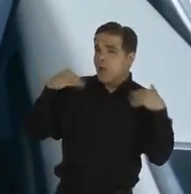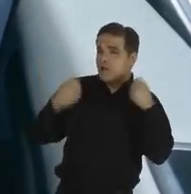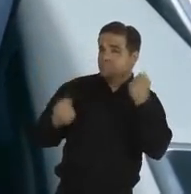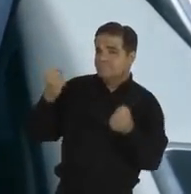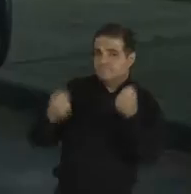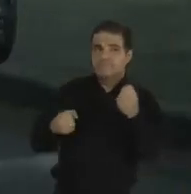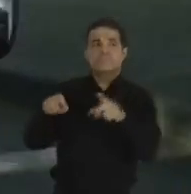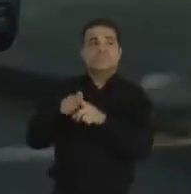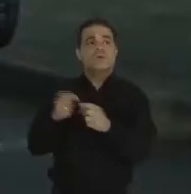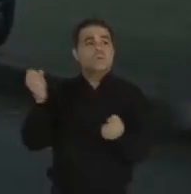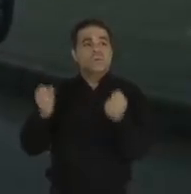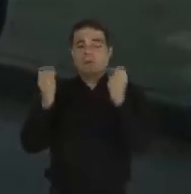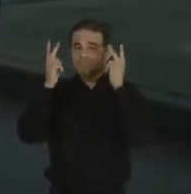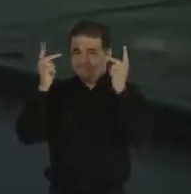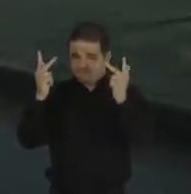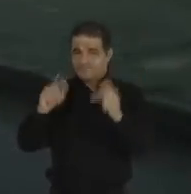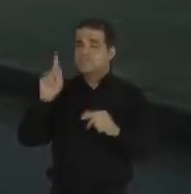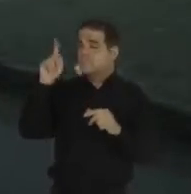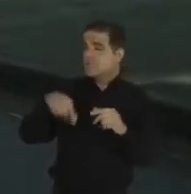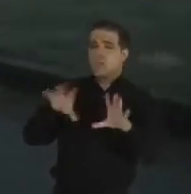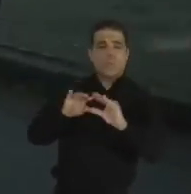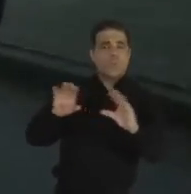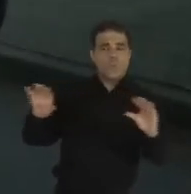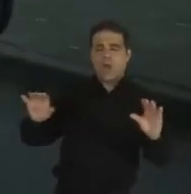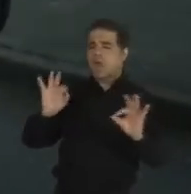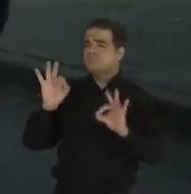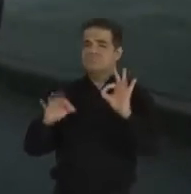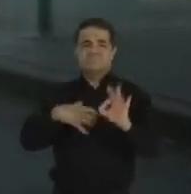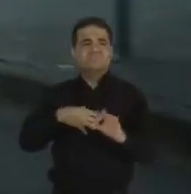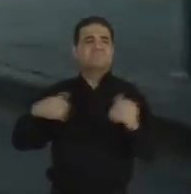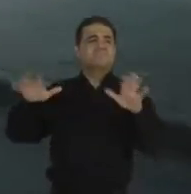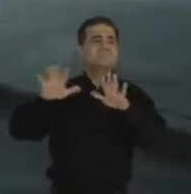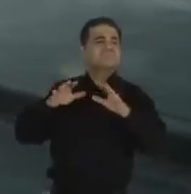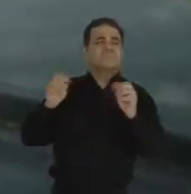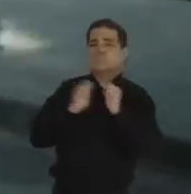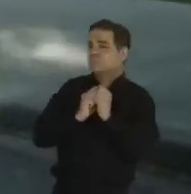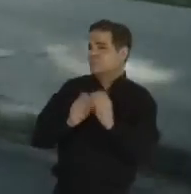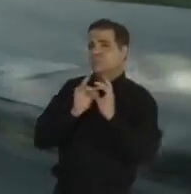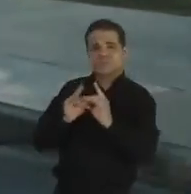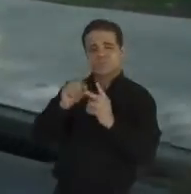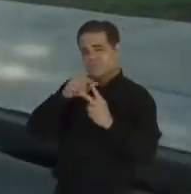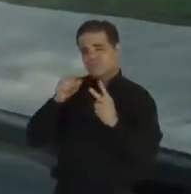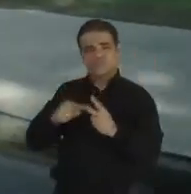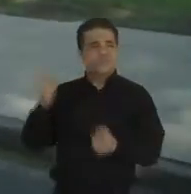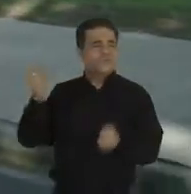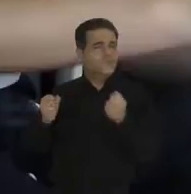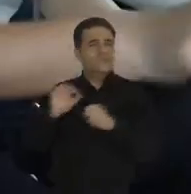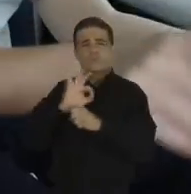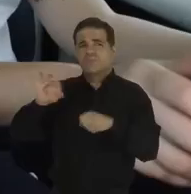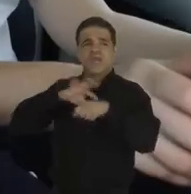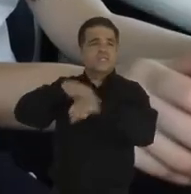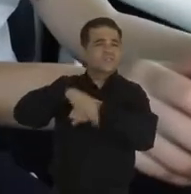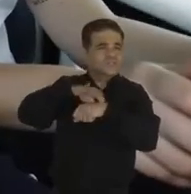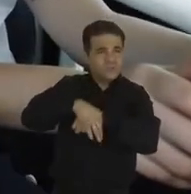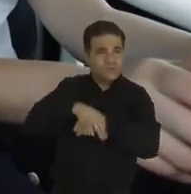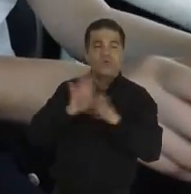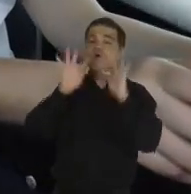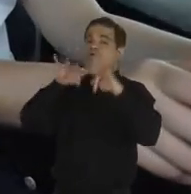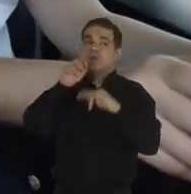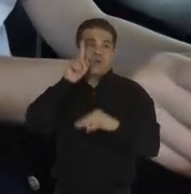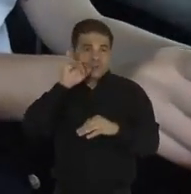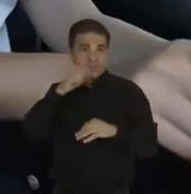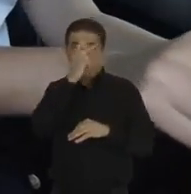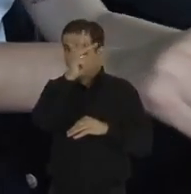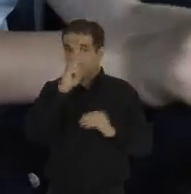no veículo utilitário aqui o conforto EA dirigibilidade andam juntos no veículo totalmente seguro o final do dia